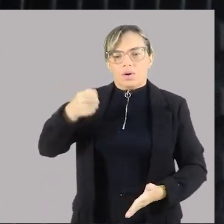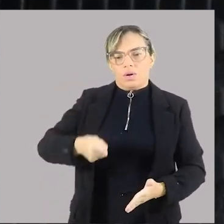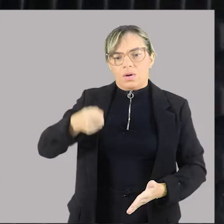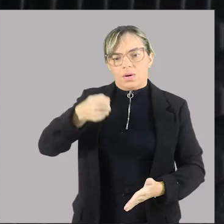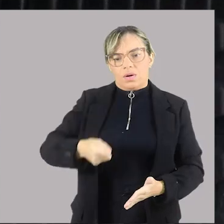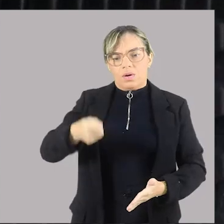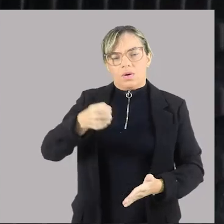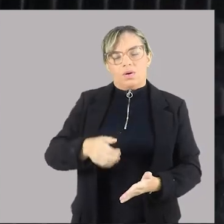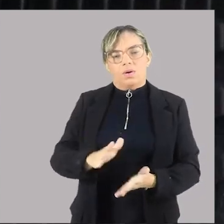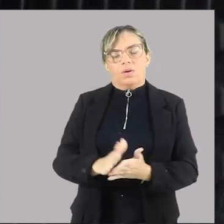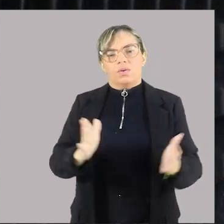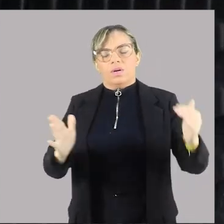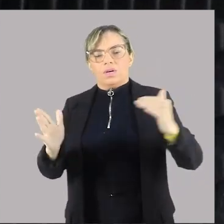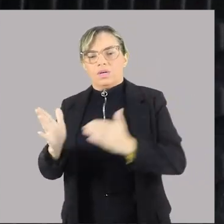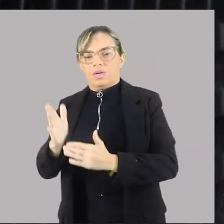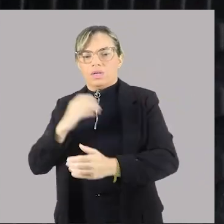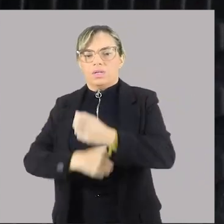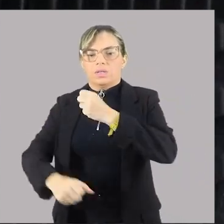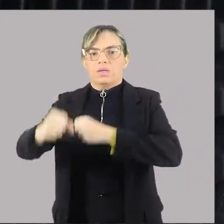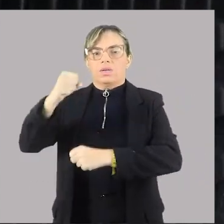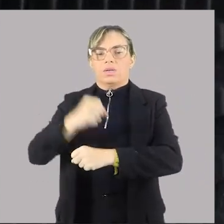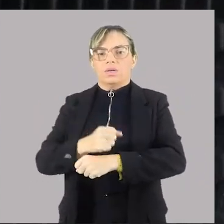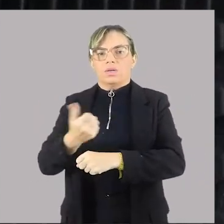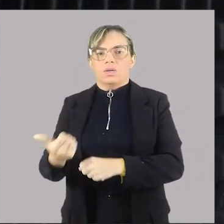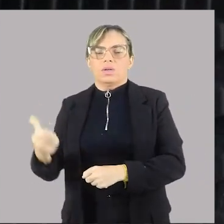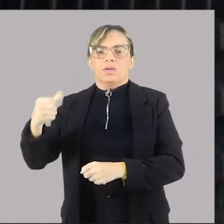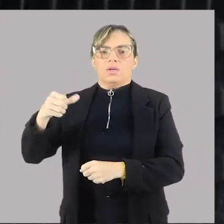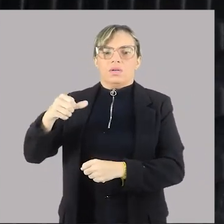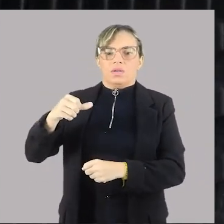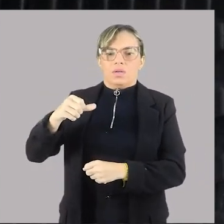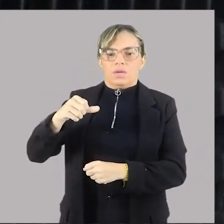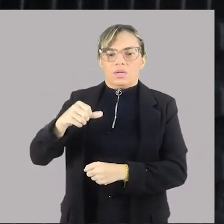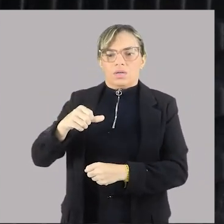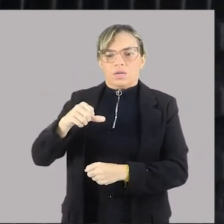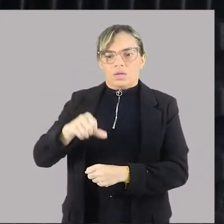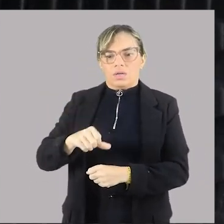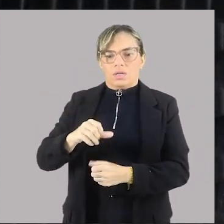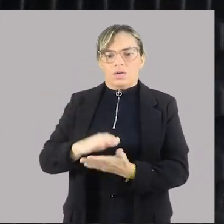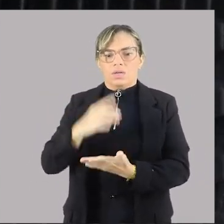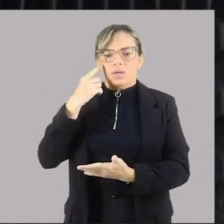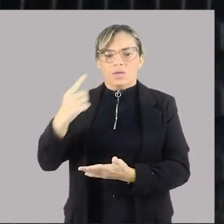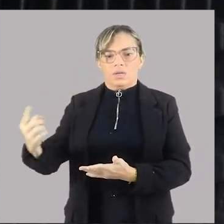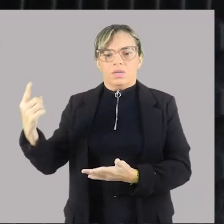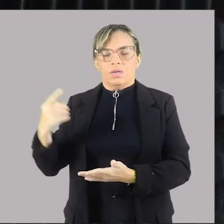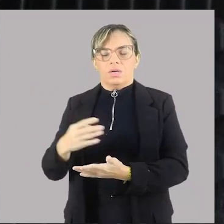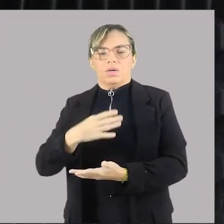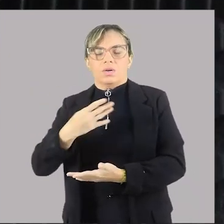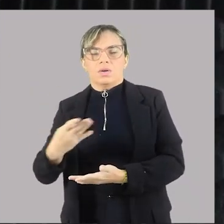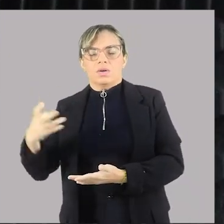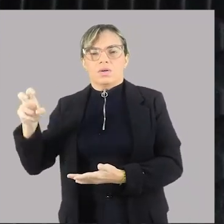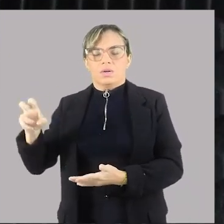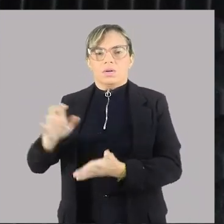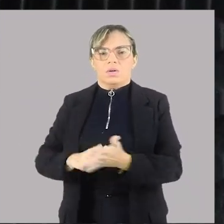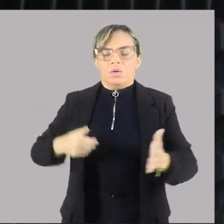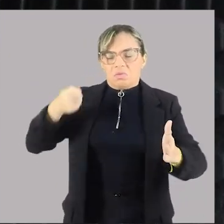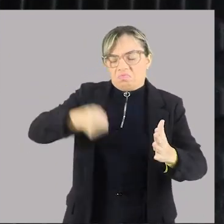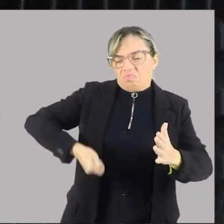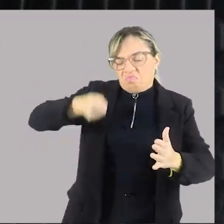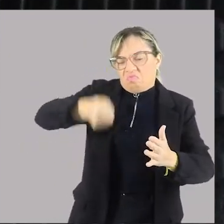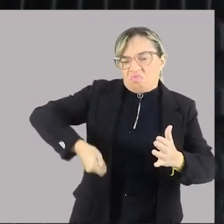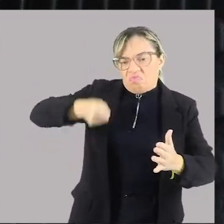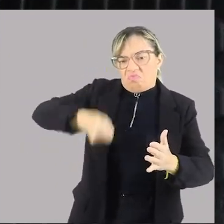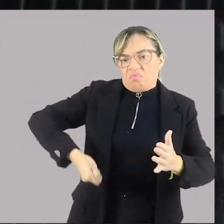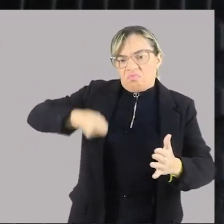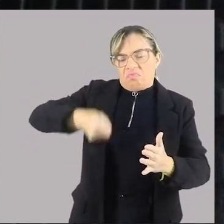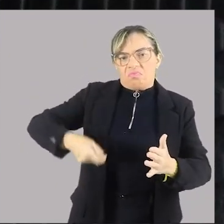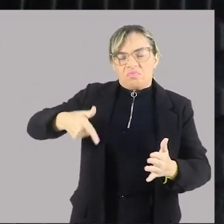45. Esse governo autoritário, ele é um governo ditatorial. Ele é um governo que é chamado de ditadura